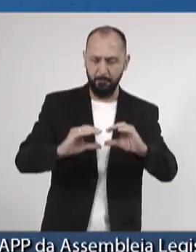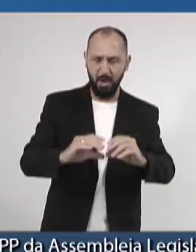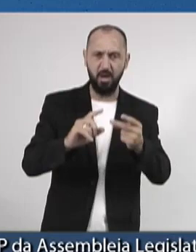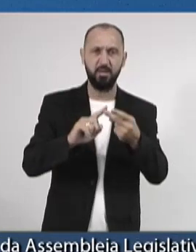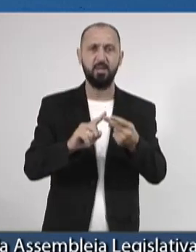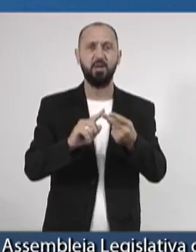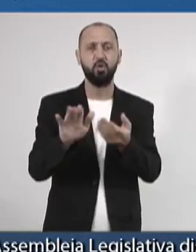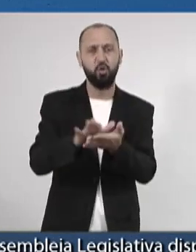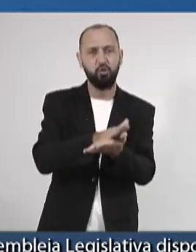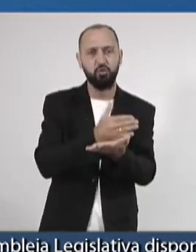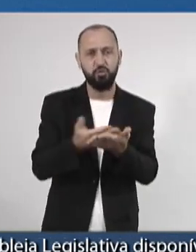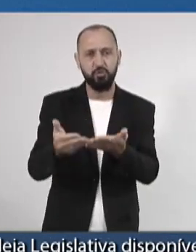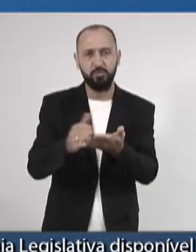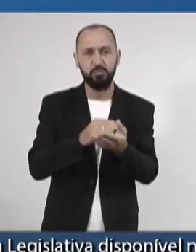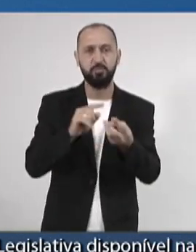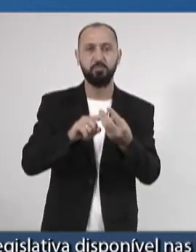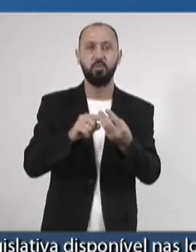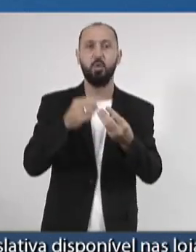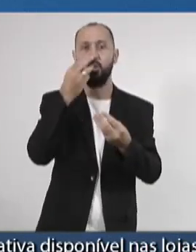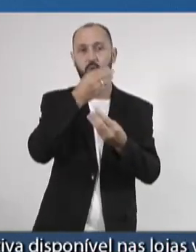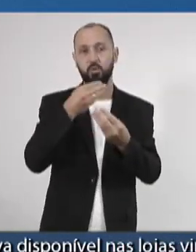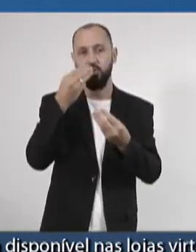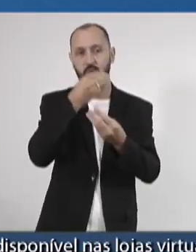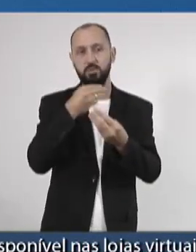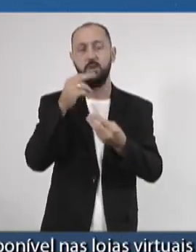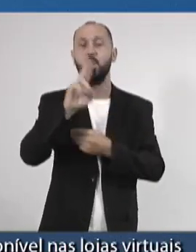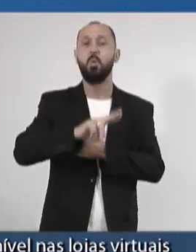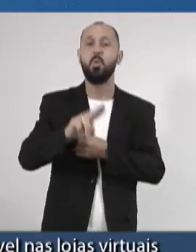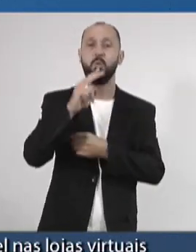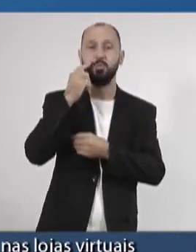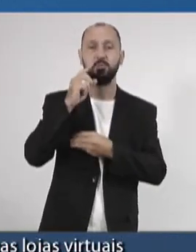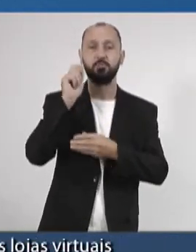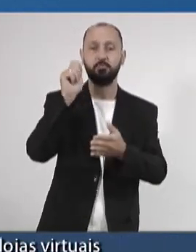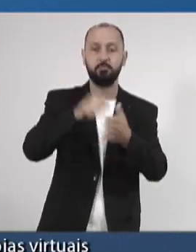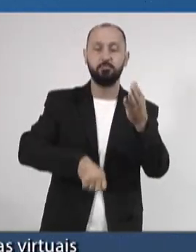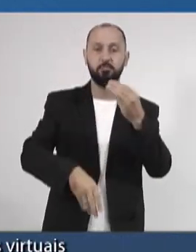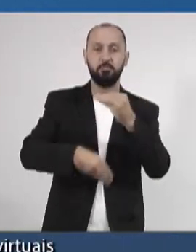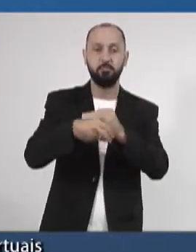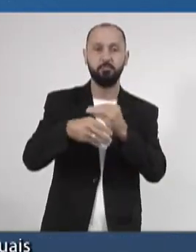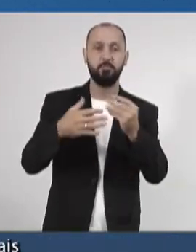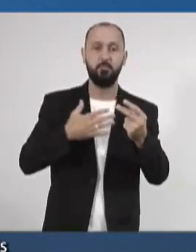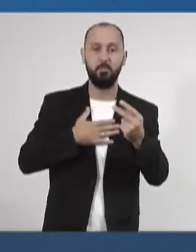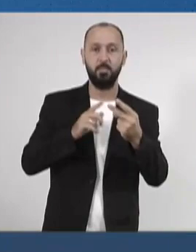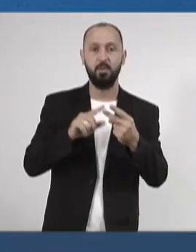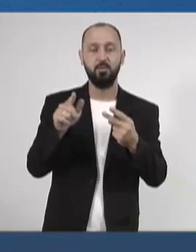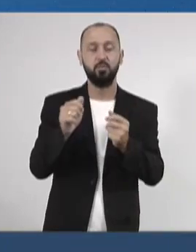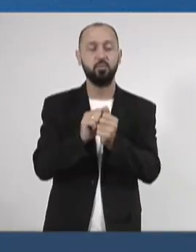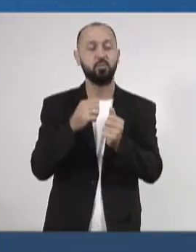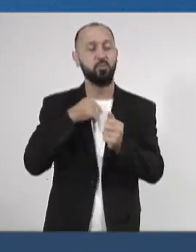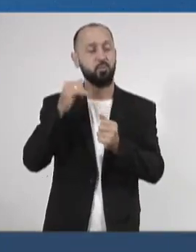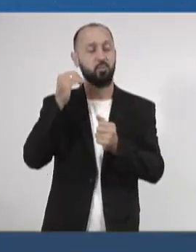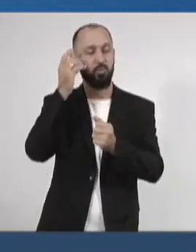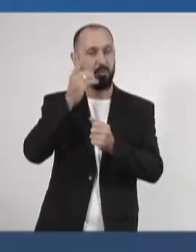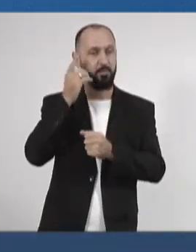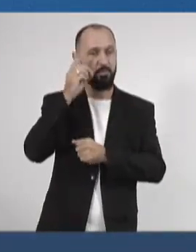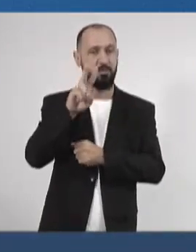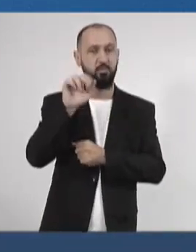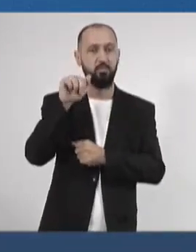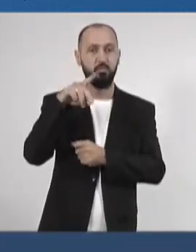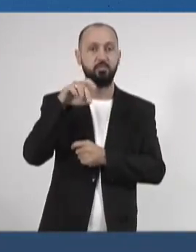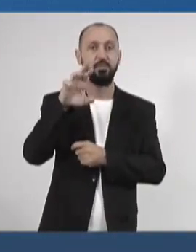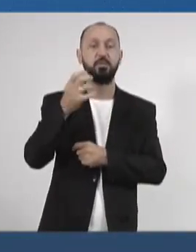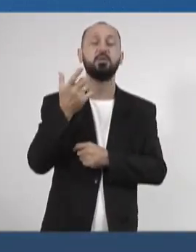produzem geleia, que produzem doce. Através de uma emenda parlamentar minha e do deputado Wander, nós queremos